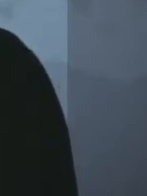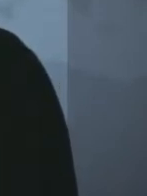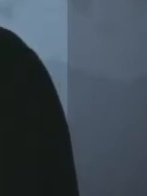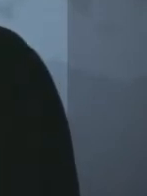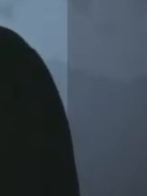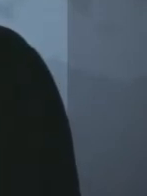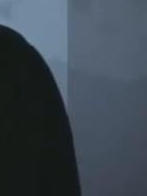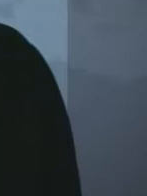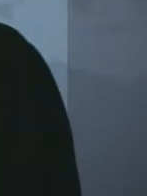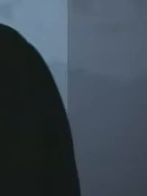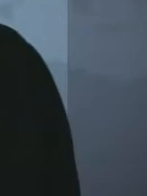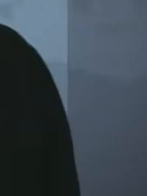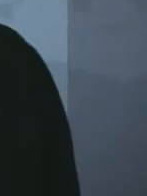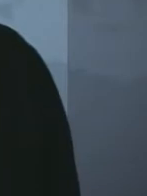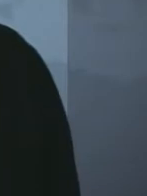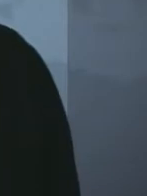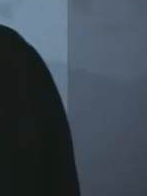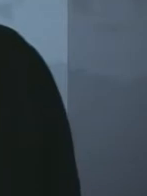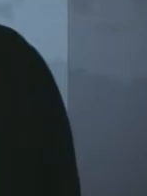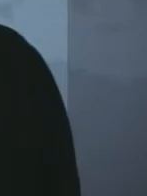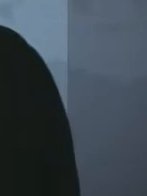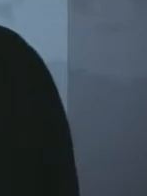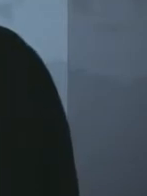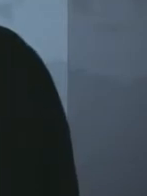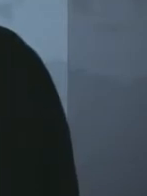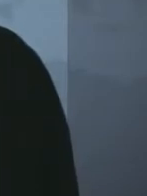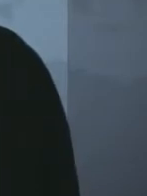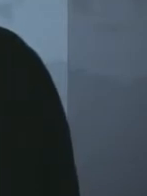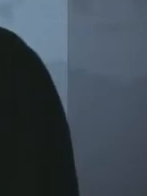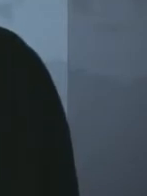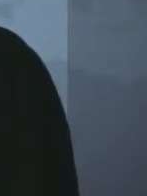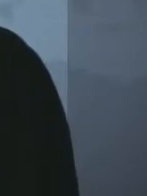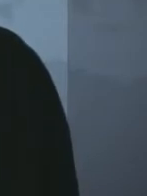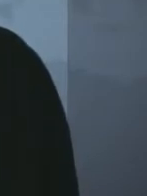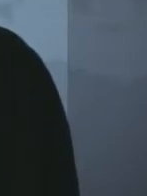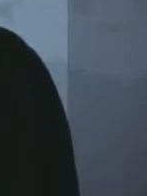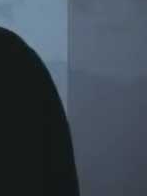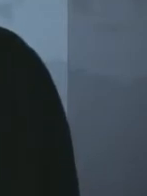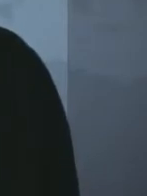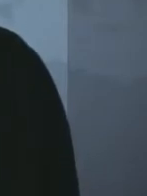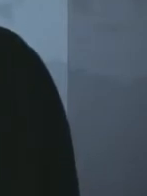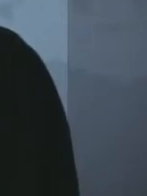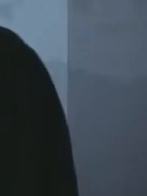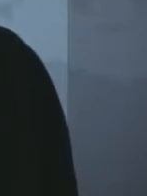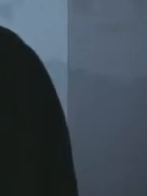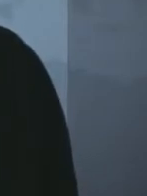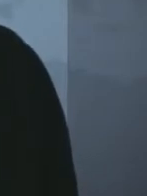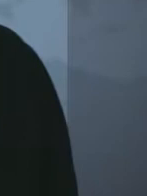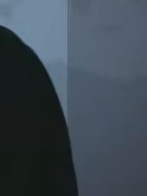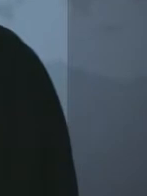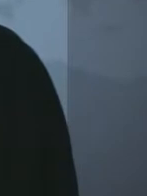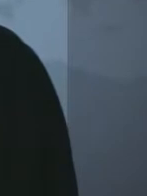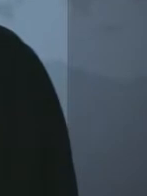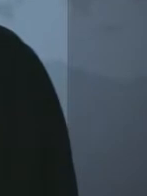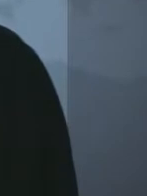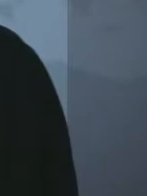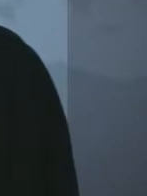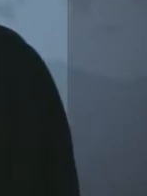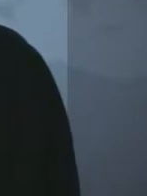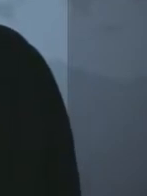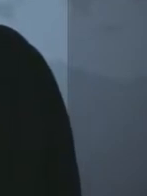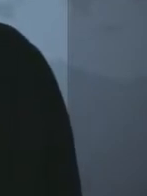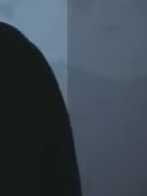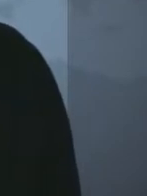abertura da Europalha, o Festival Internacional de Artes, considerado o maior evento cultural da Bélgica, no Palácio de